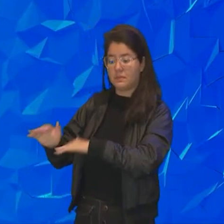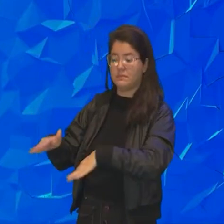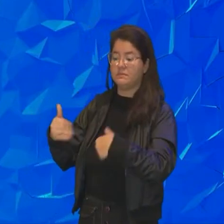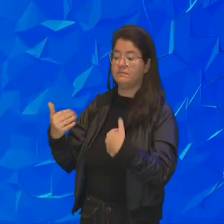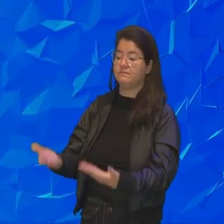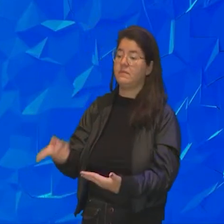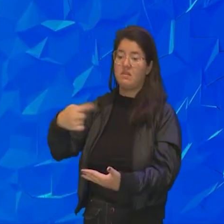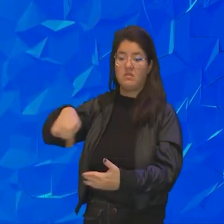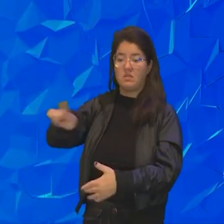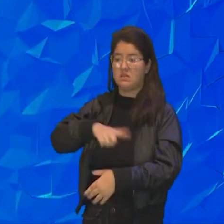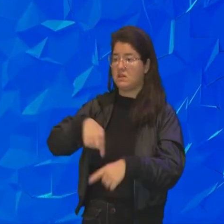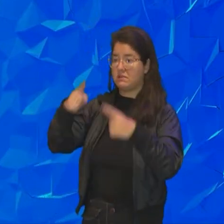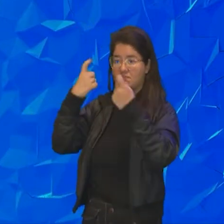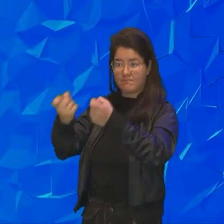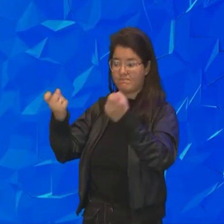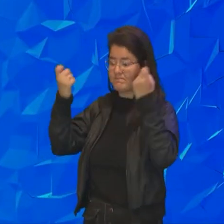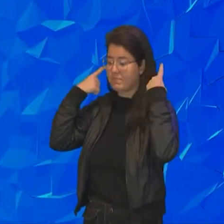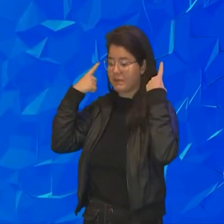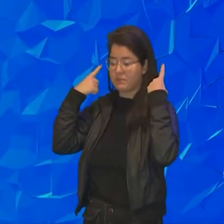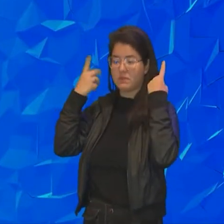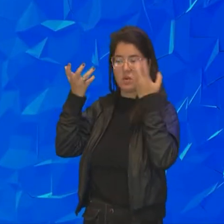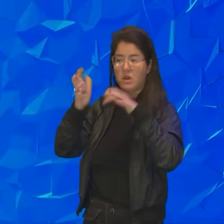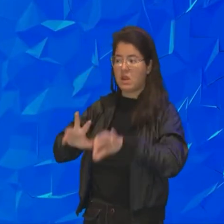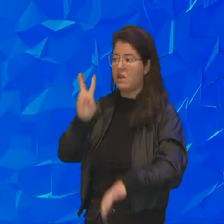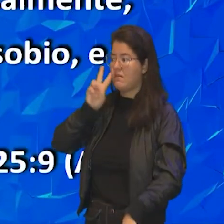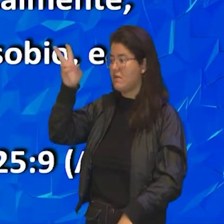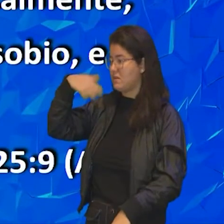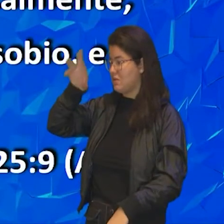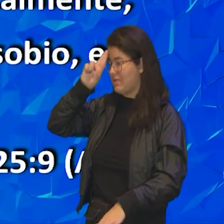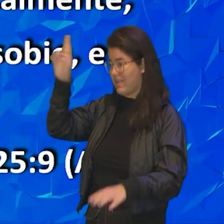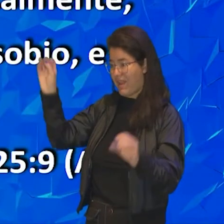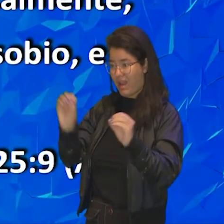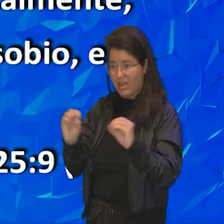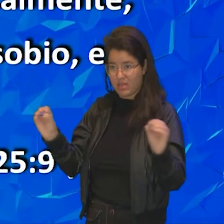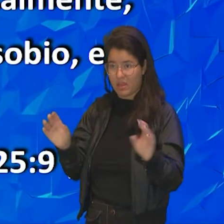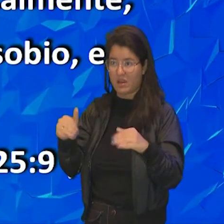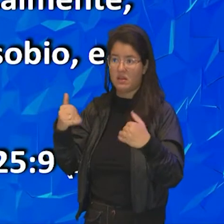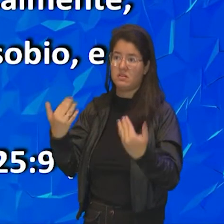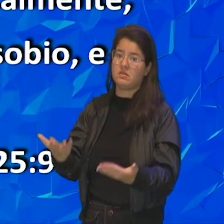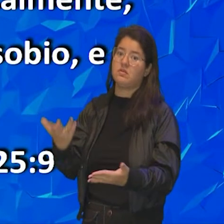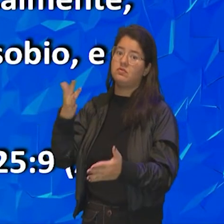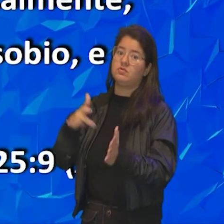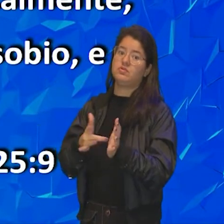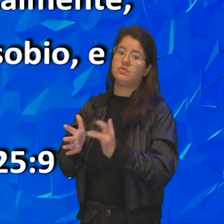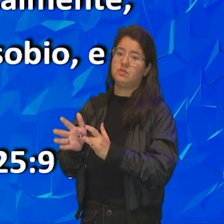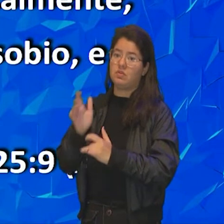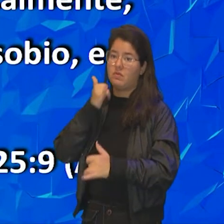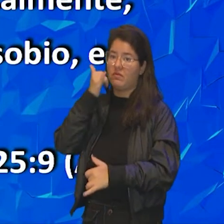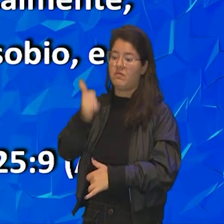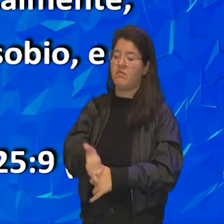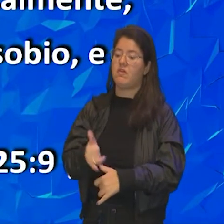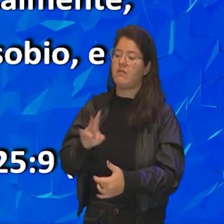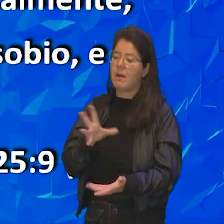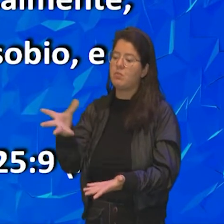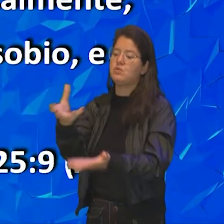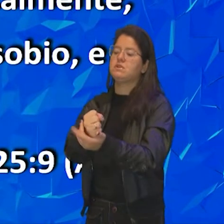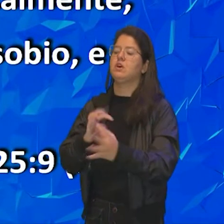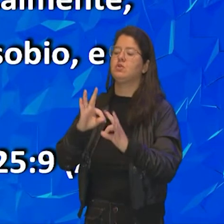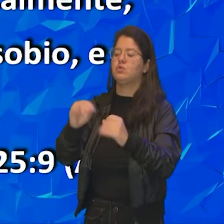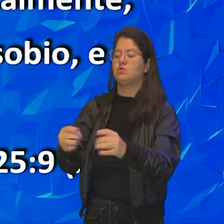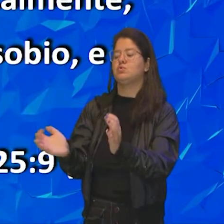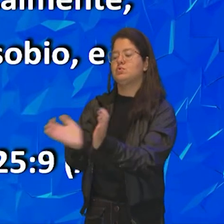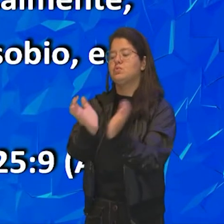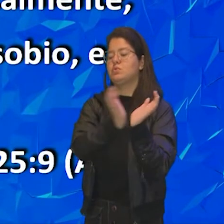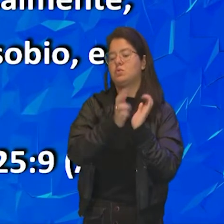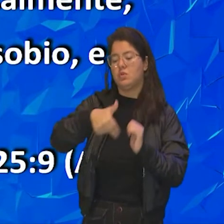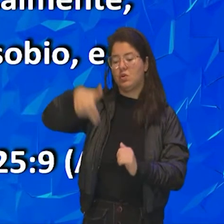não escutaste as minhas palavras, eis que mandarei buscar todas as tribos do norte, diz o